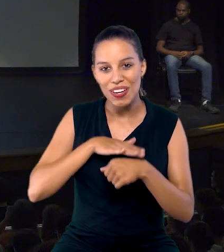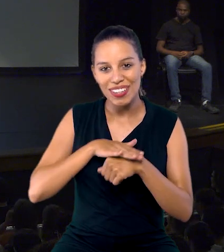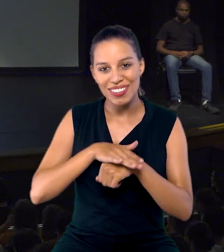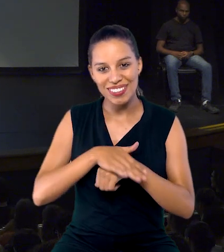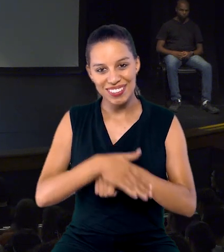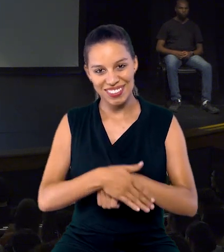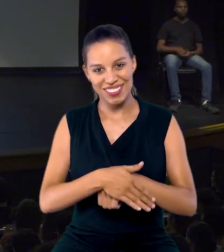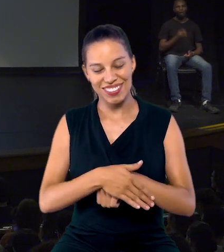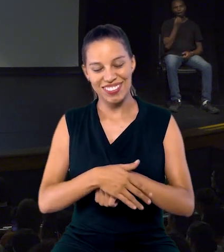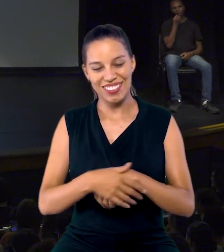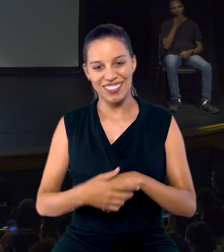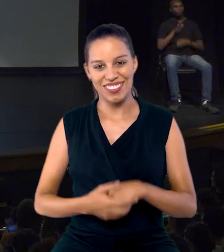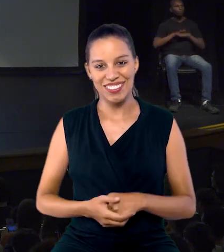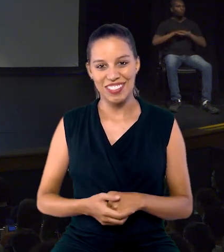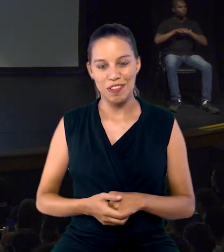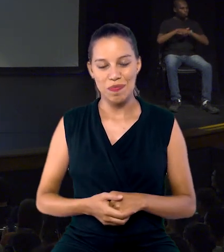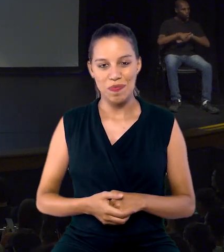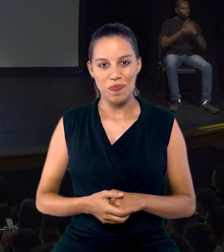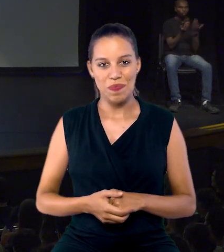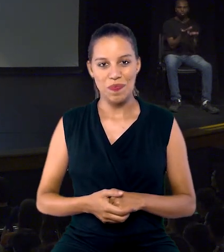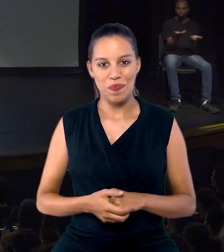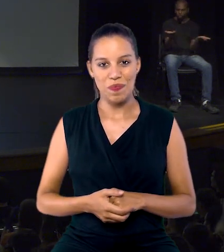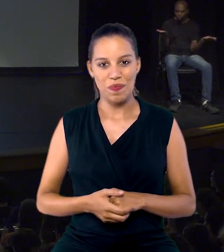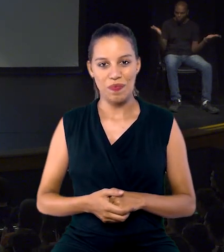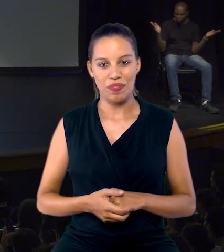Ianeputunde, boa noite, pessoal.